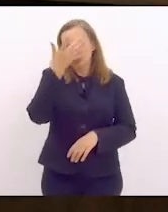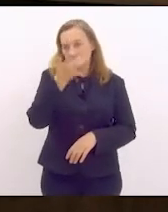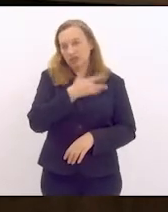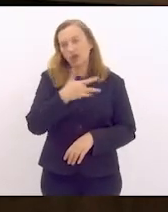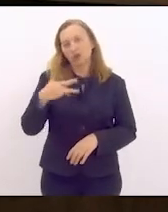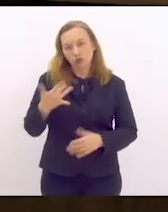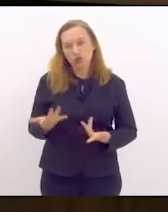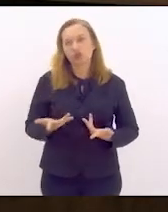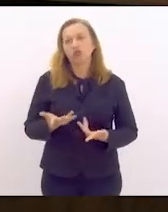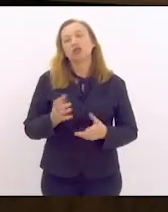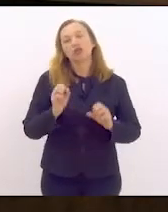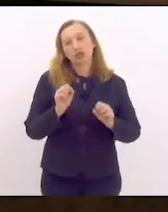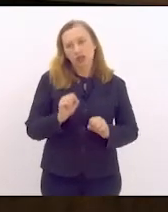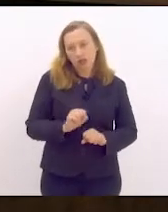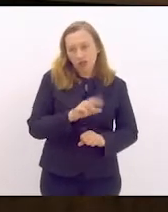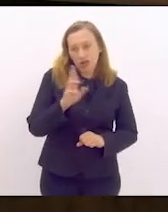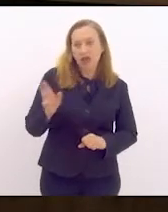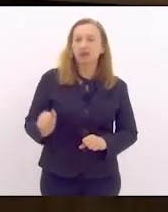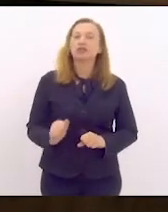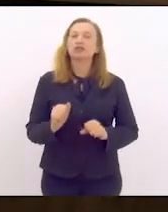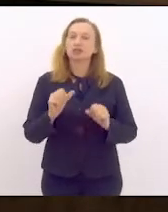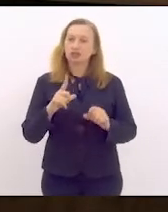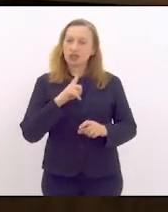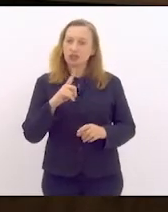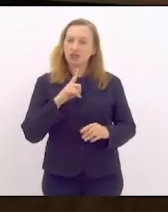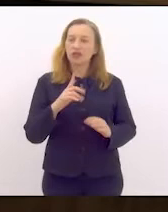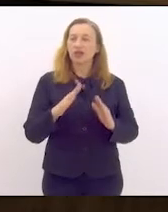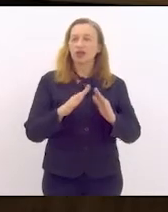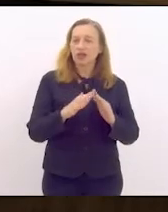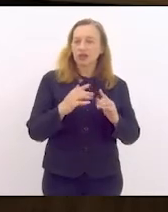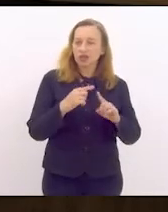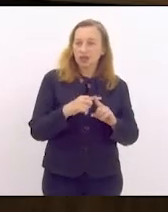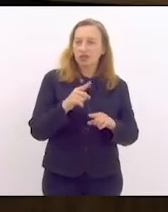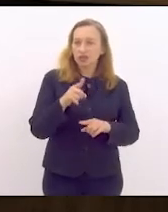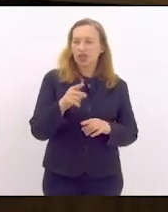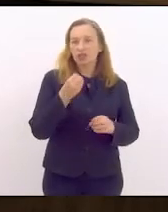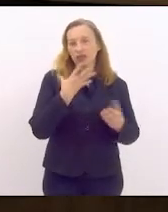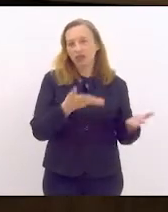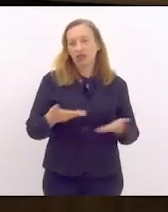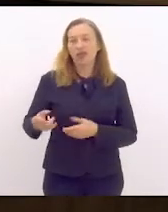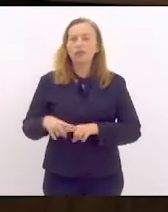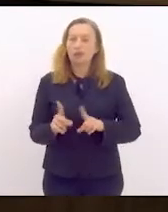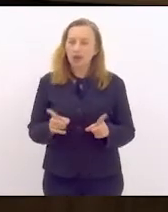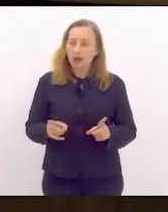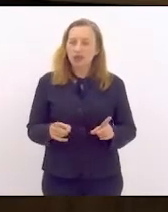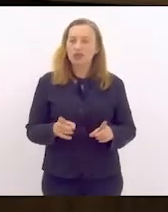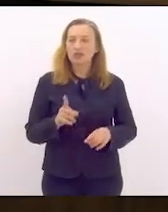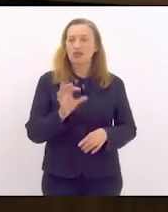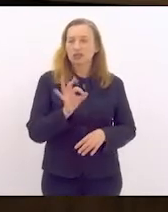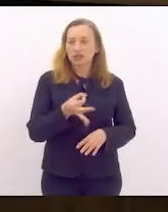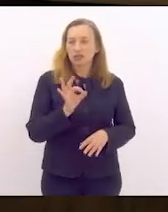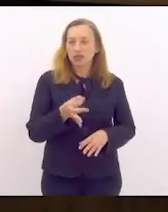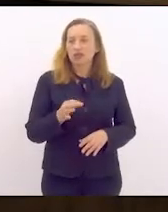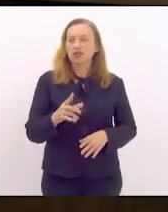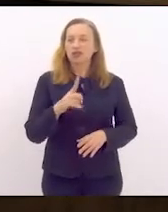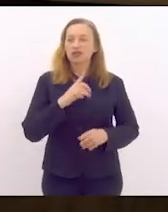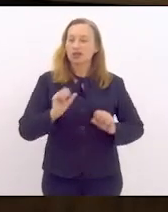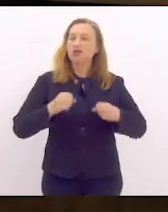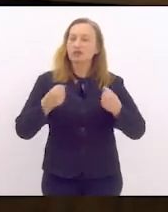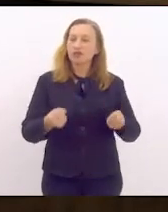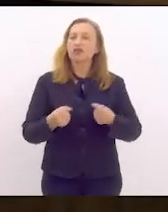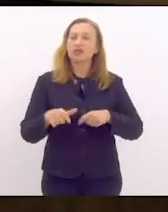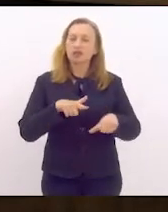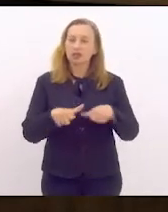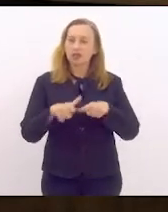saúde. Claro que, se houver entidades religiosas participando do processo, todas elas são bem-vindas, mas na perspectiva do que a gente tem defendido e